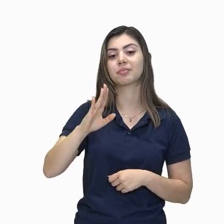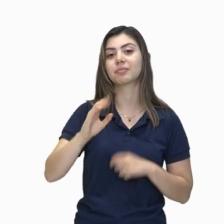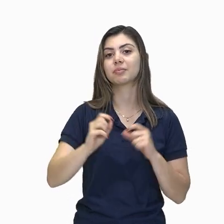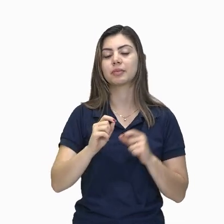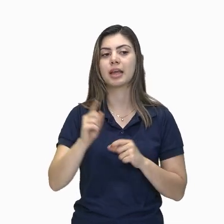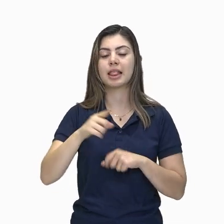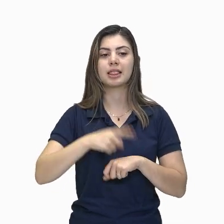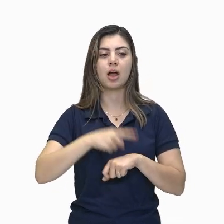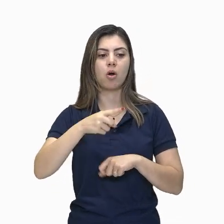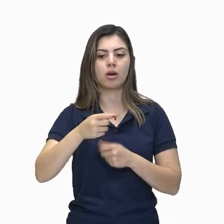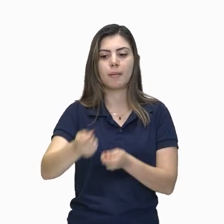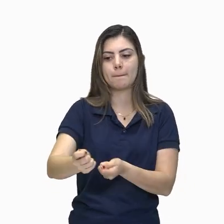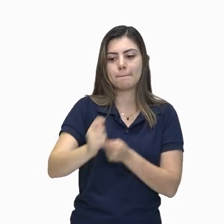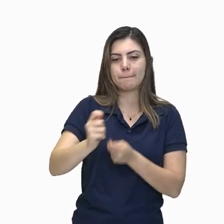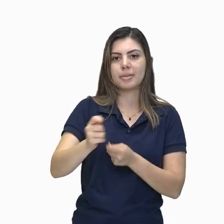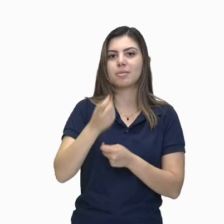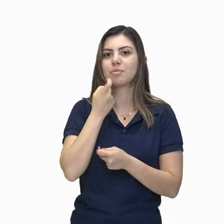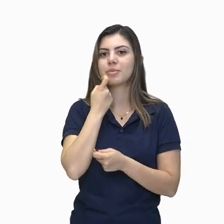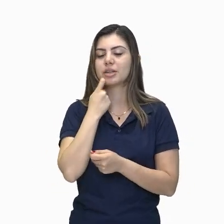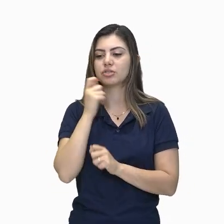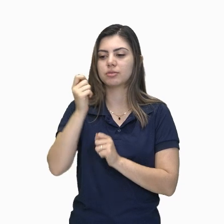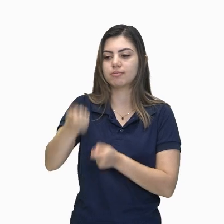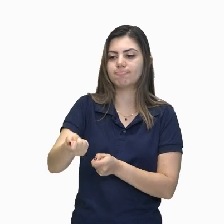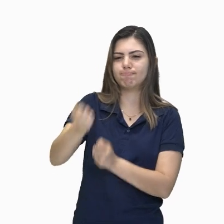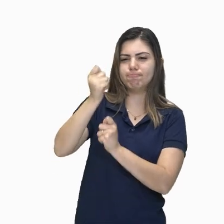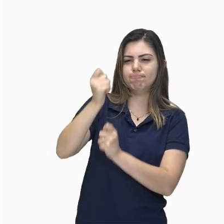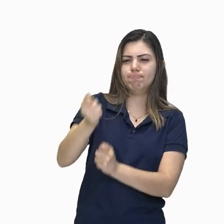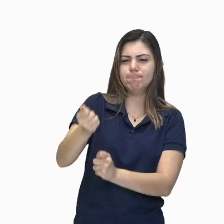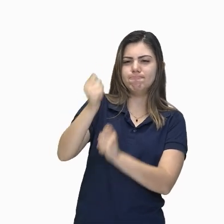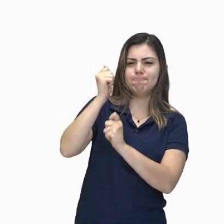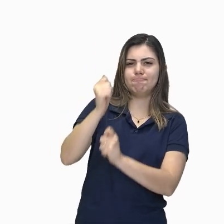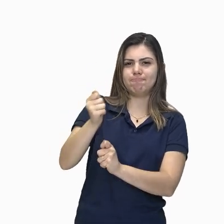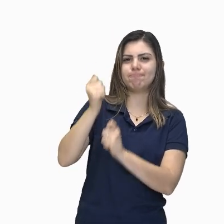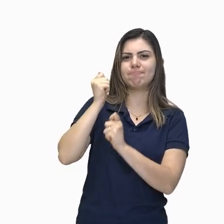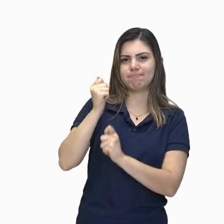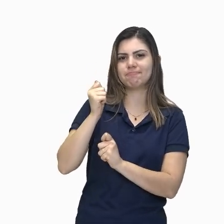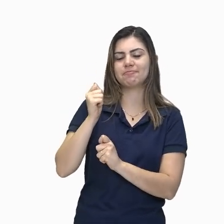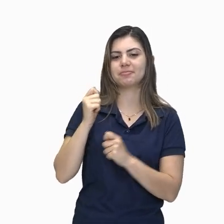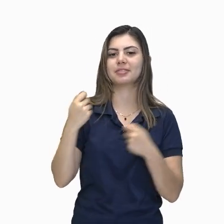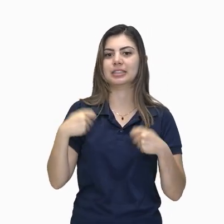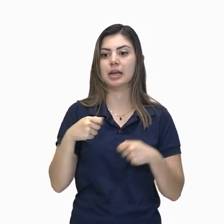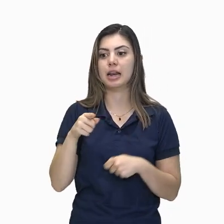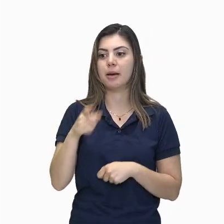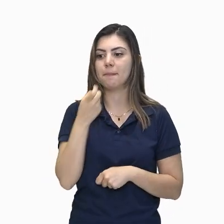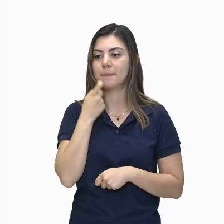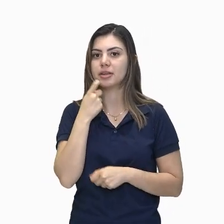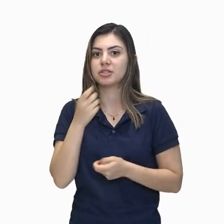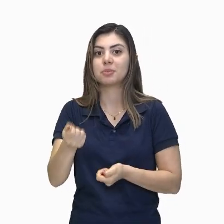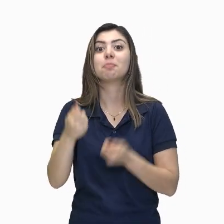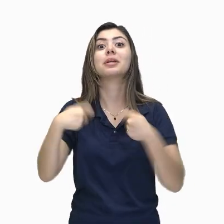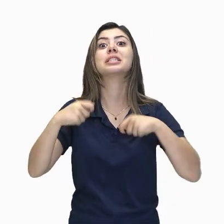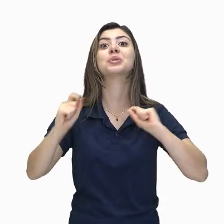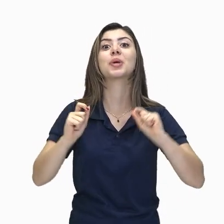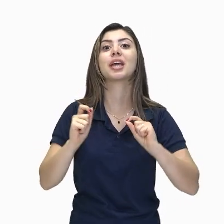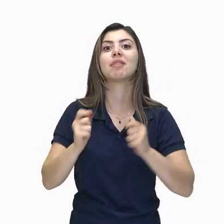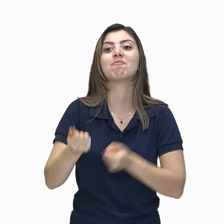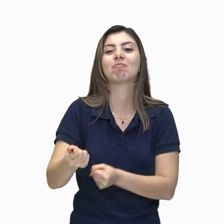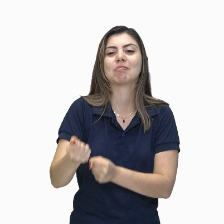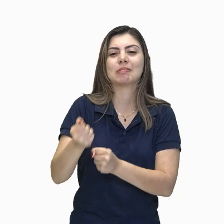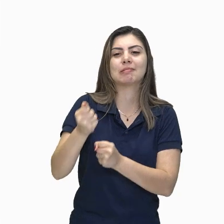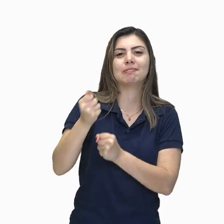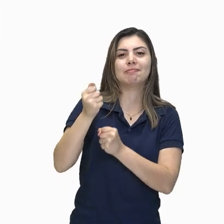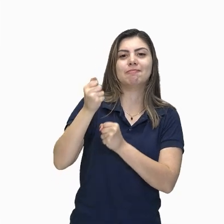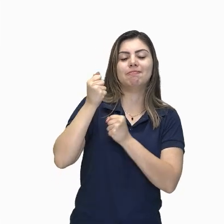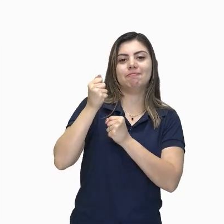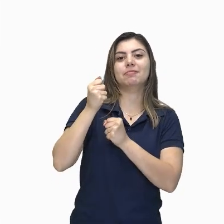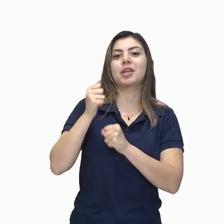hora que você é obrigado a, de repente, opa, pegou o peixe, e aí? Você vai ter que fazer ali um pouquinho de força, não